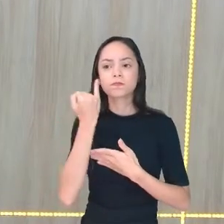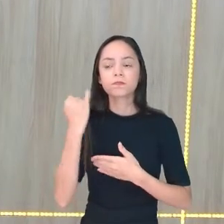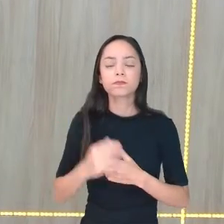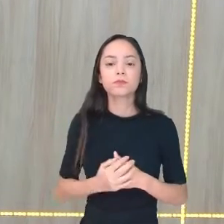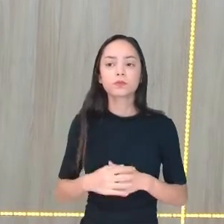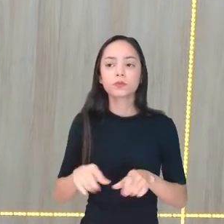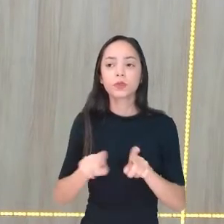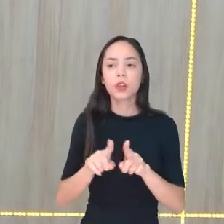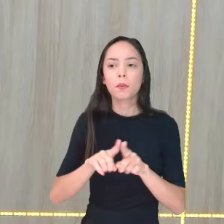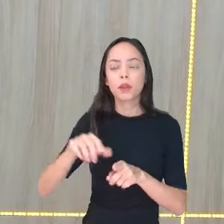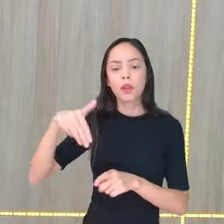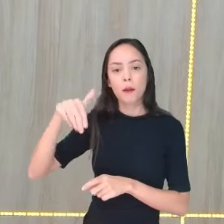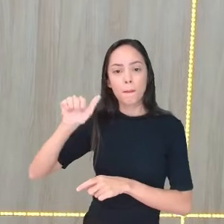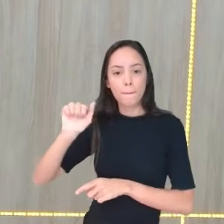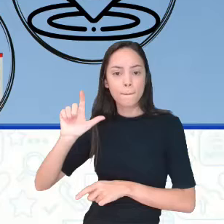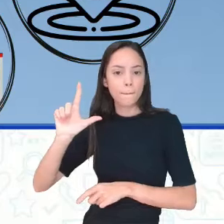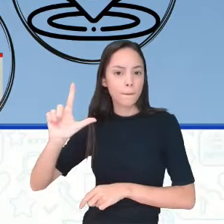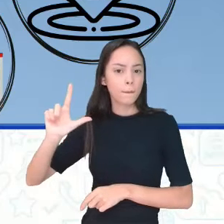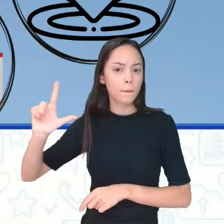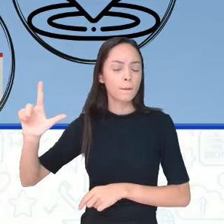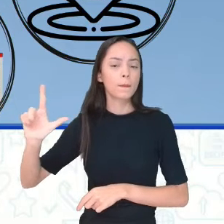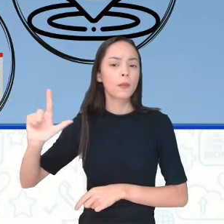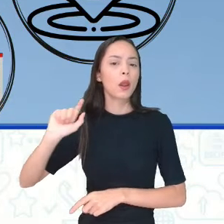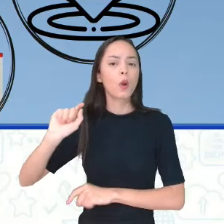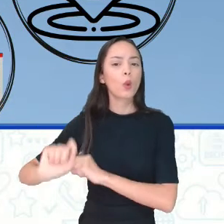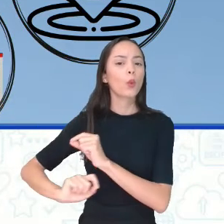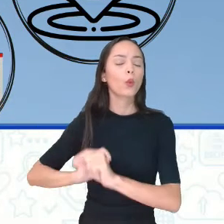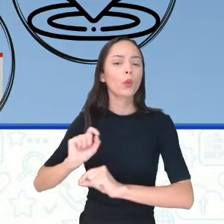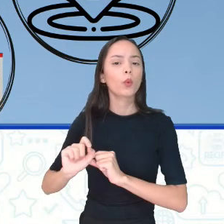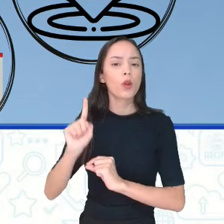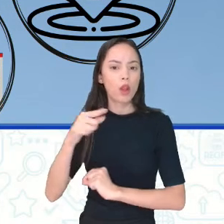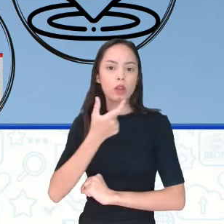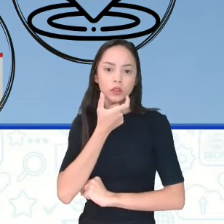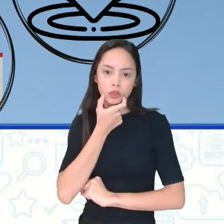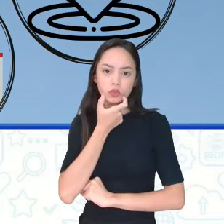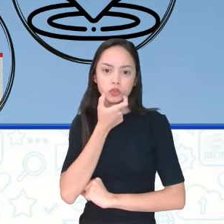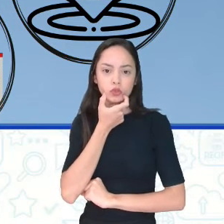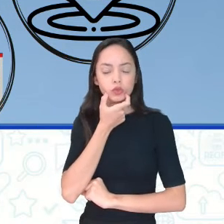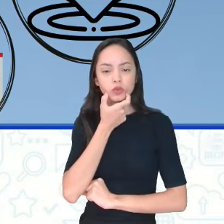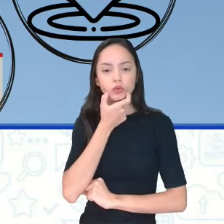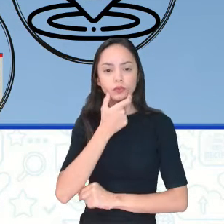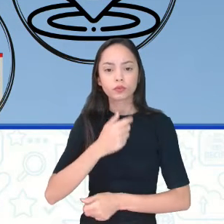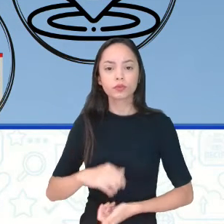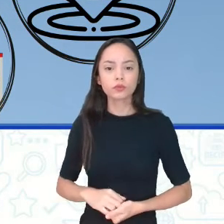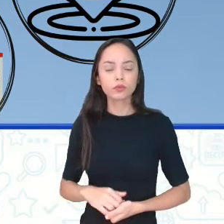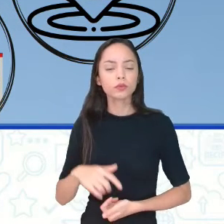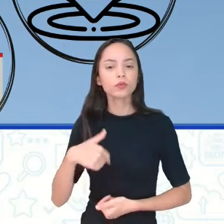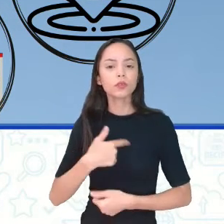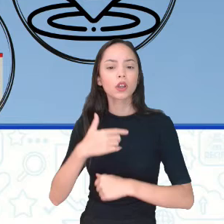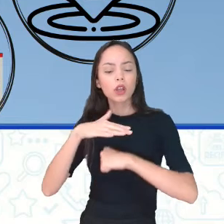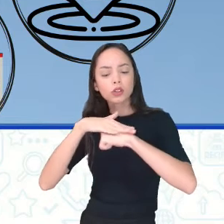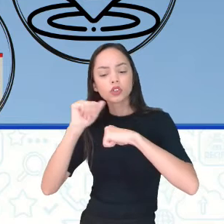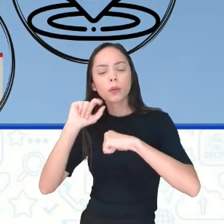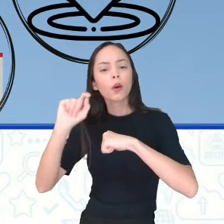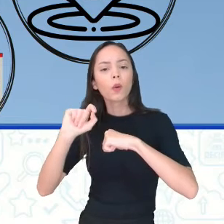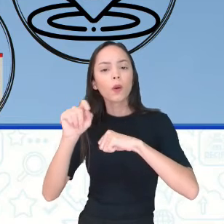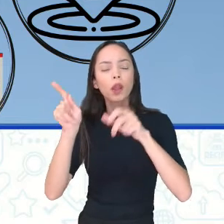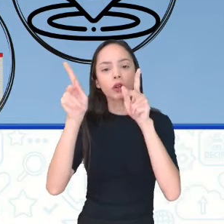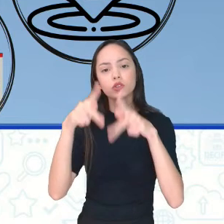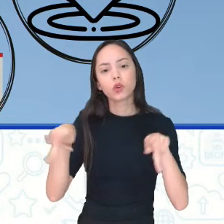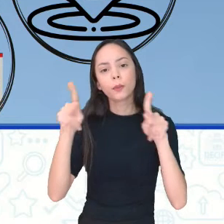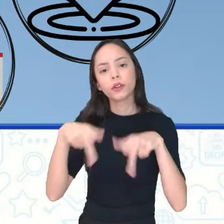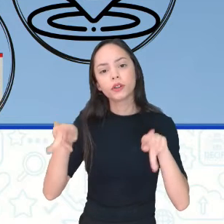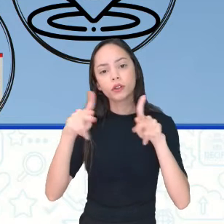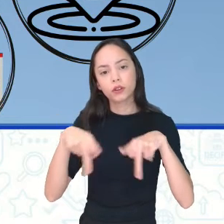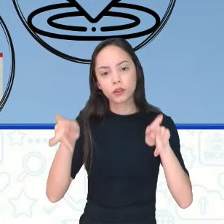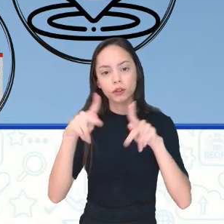aqui mall, né? M-A-L-L. É a palavra em inglês para o que a gente chama de shopping, né?